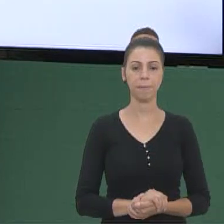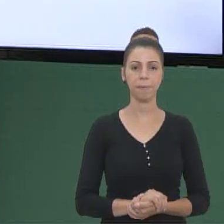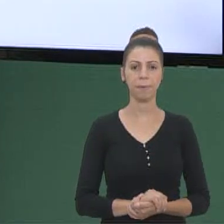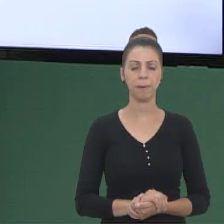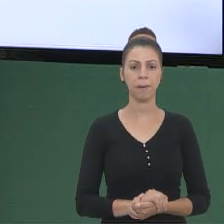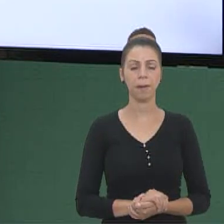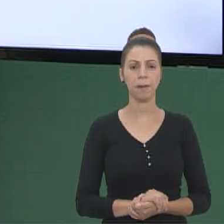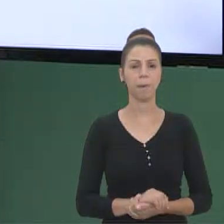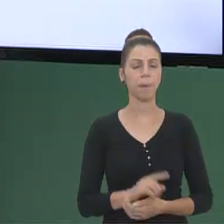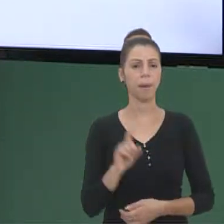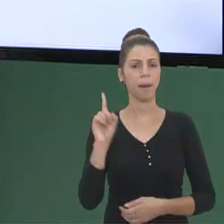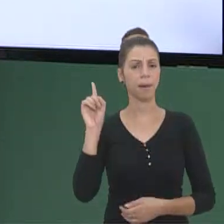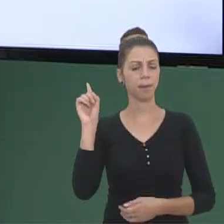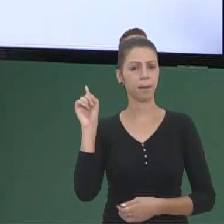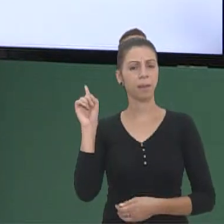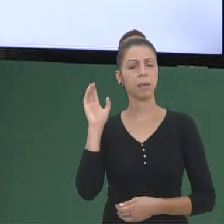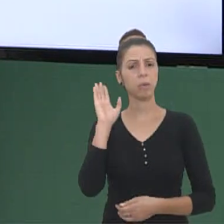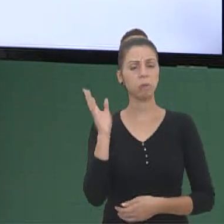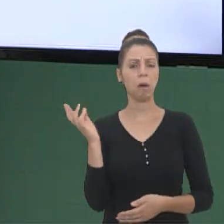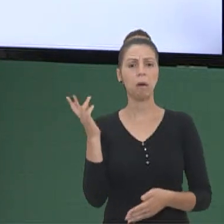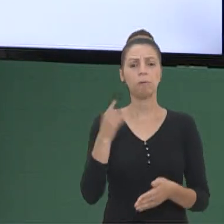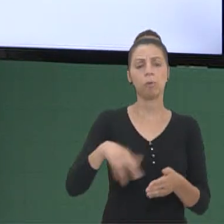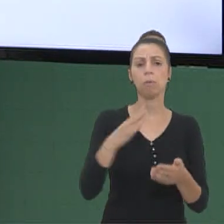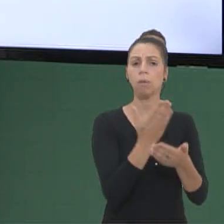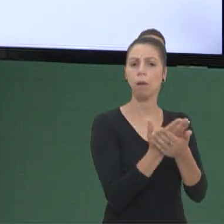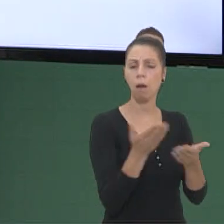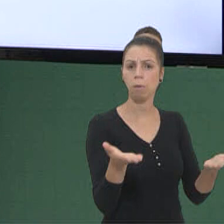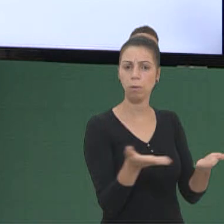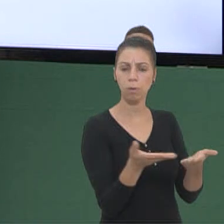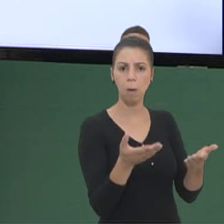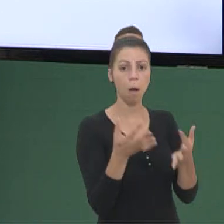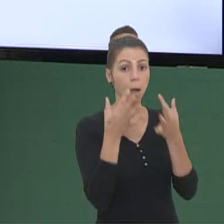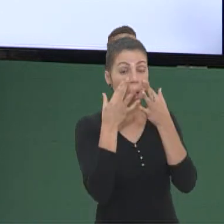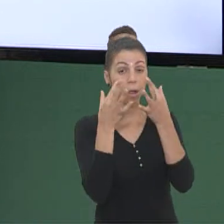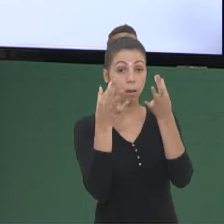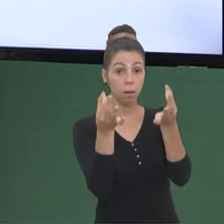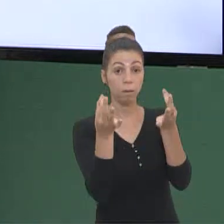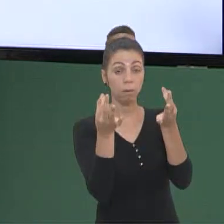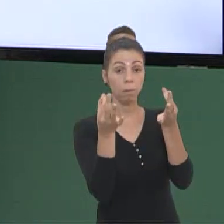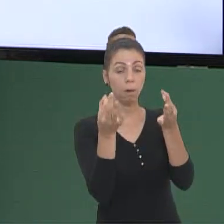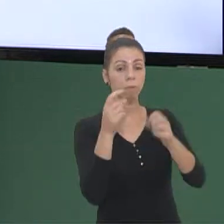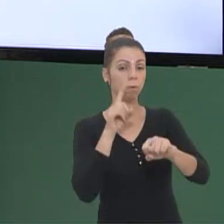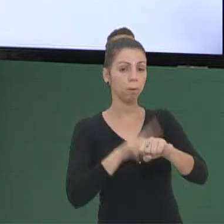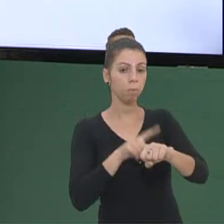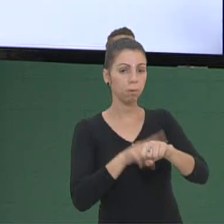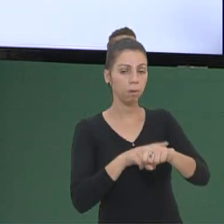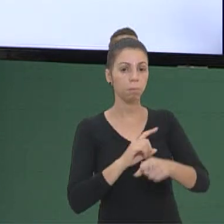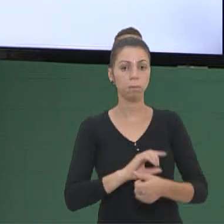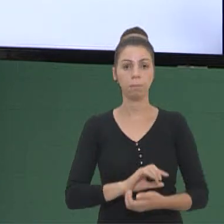Aqui fazendo já um repasso da nossa aula de hoje. Prestem atenção. Vou dar um tempo.